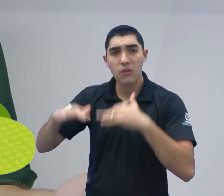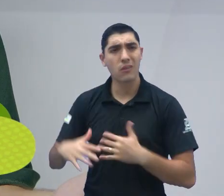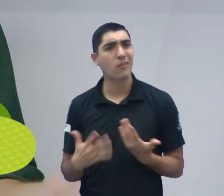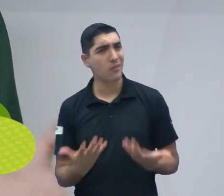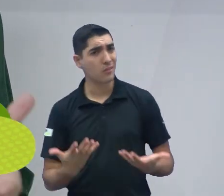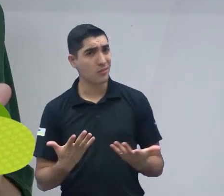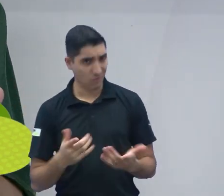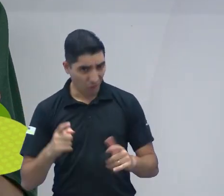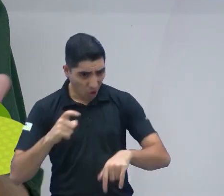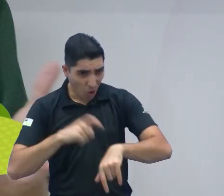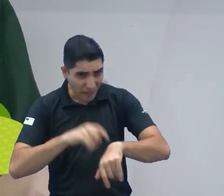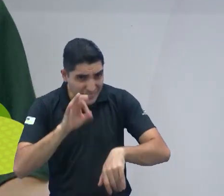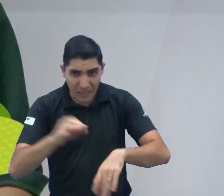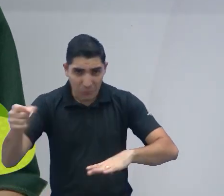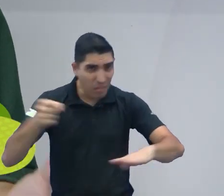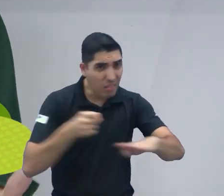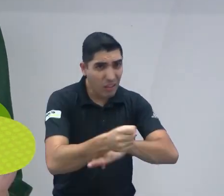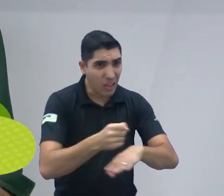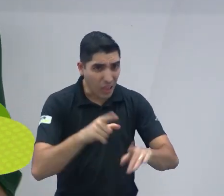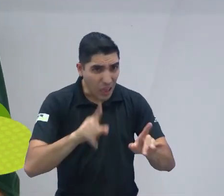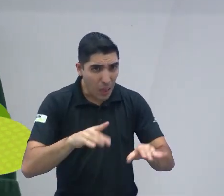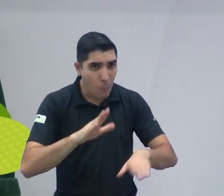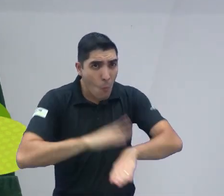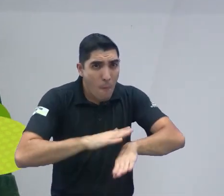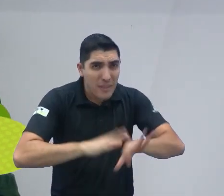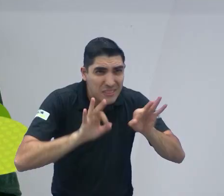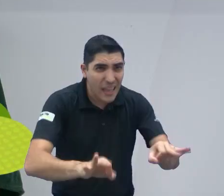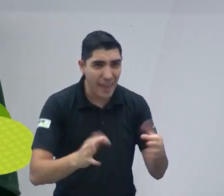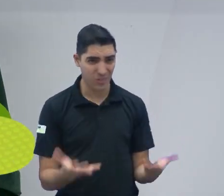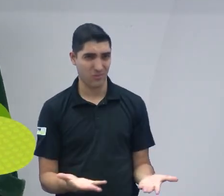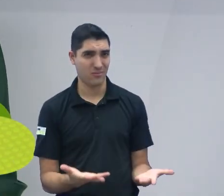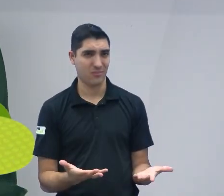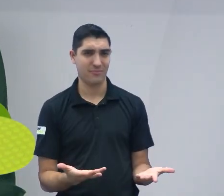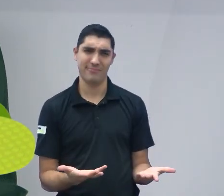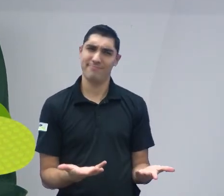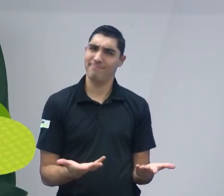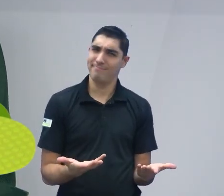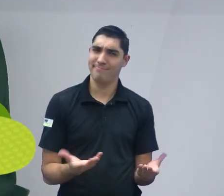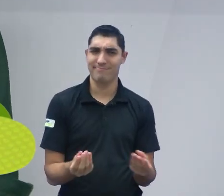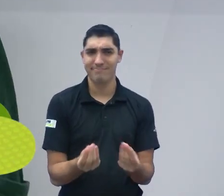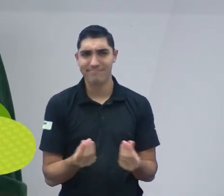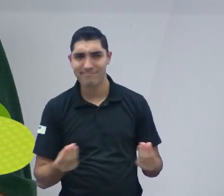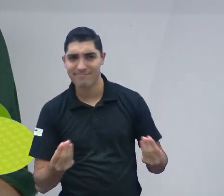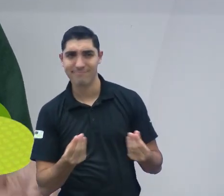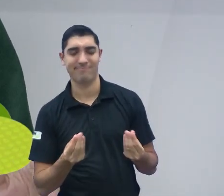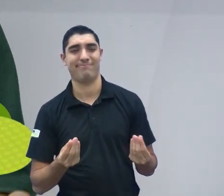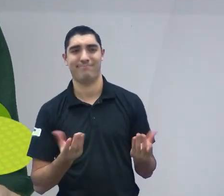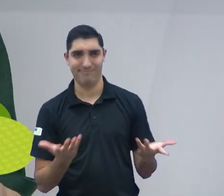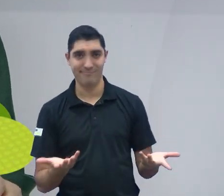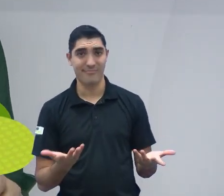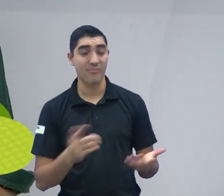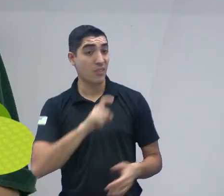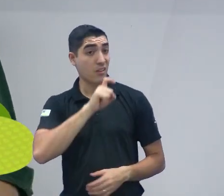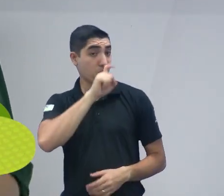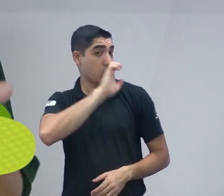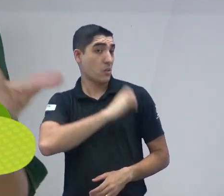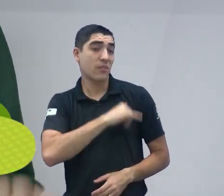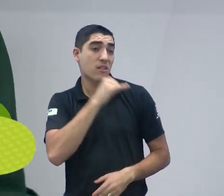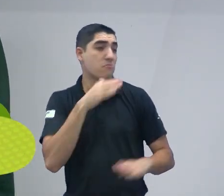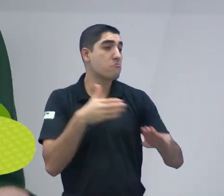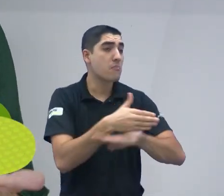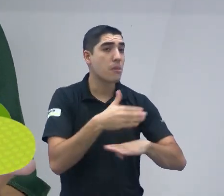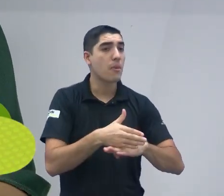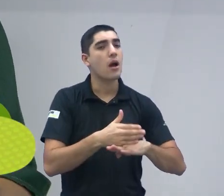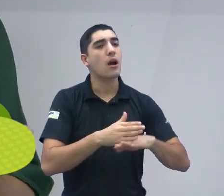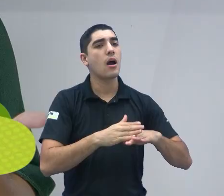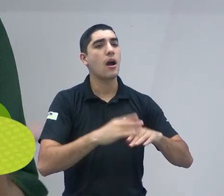esquerda? Assim, o São José contava com o esquerda nesta Série A2. São José não jogaria a Copinha. O esquerda estava